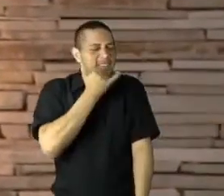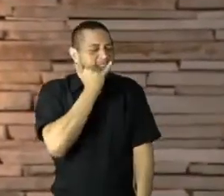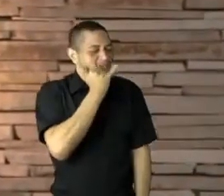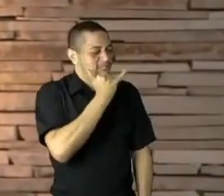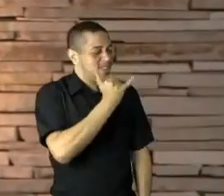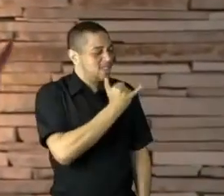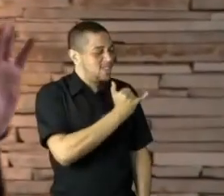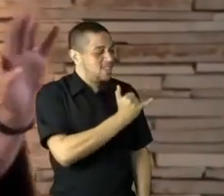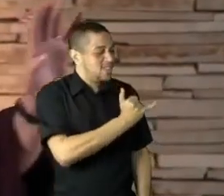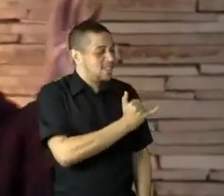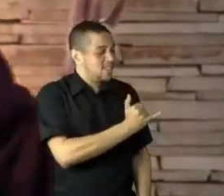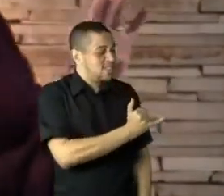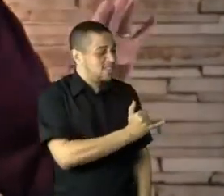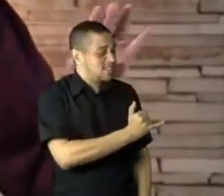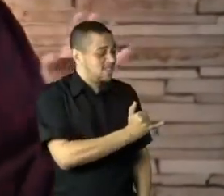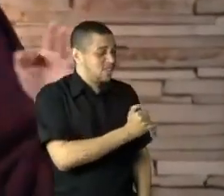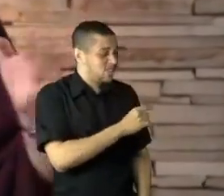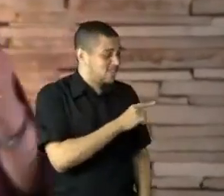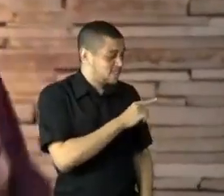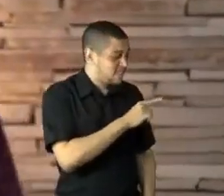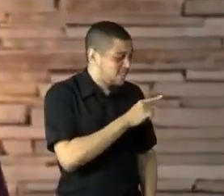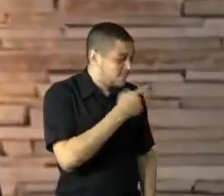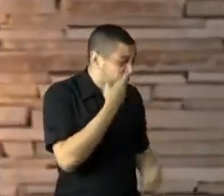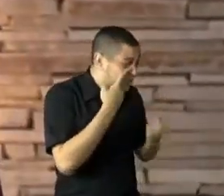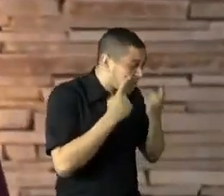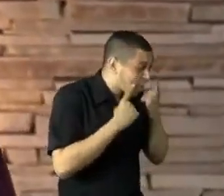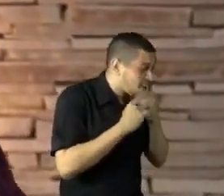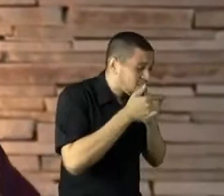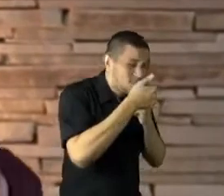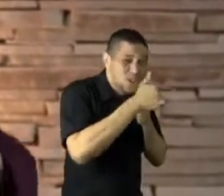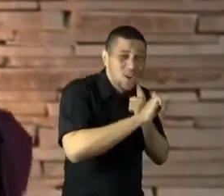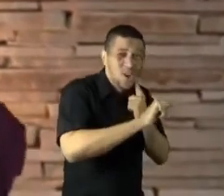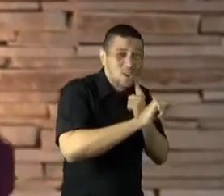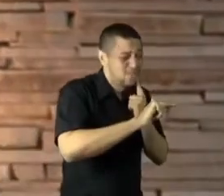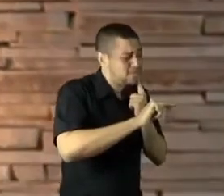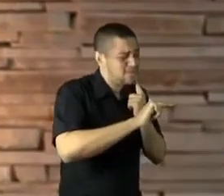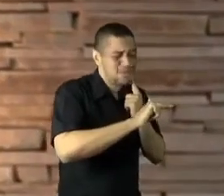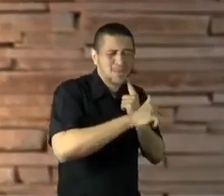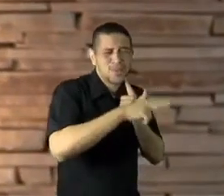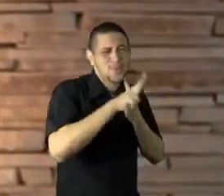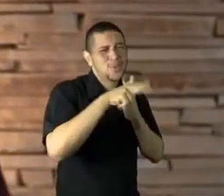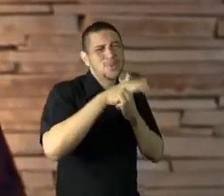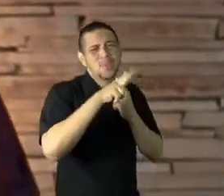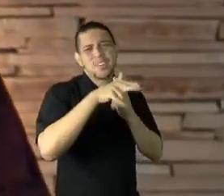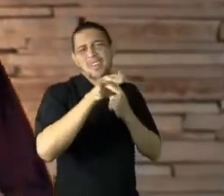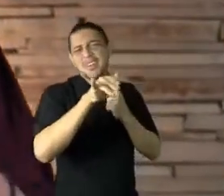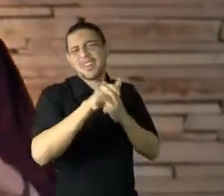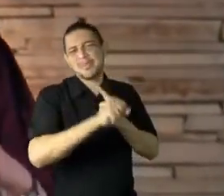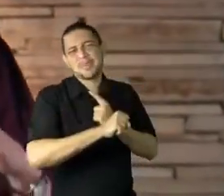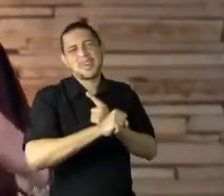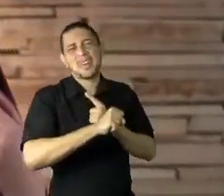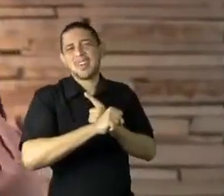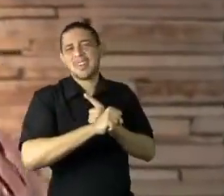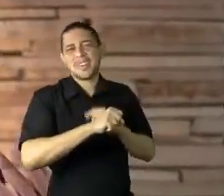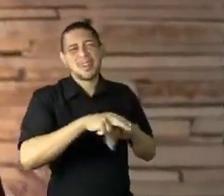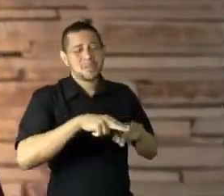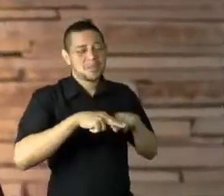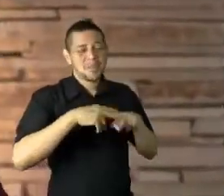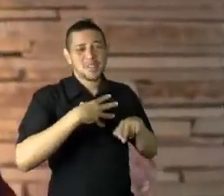mkdir se fala mais irei chorar o meu filho que